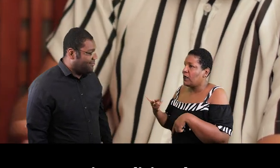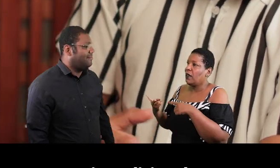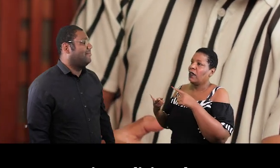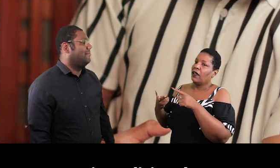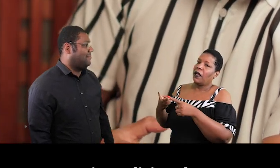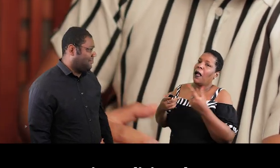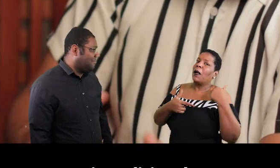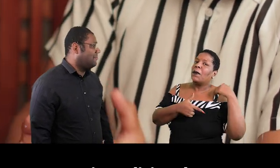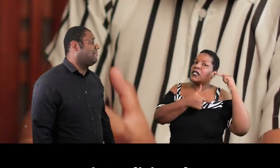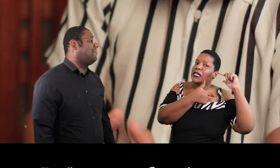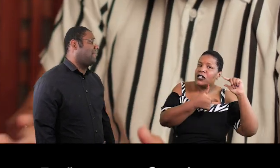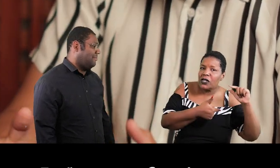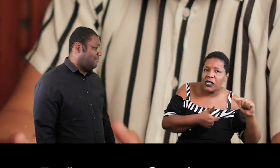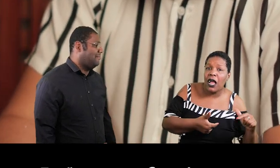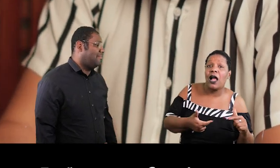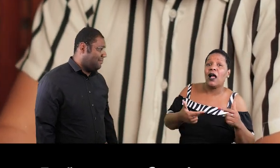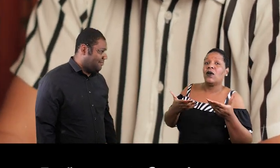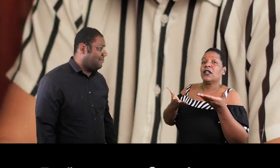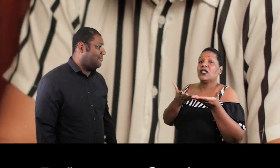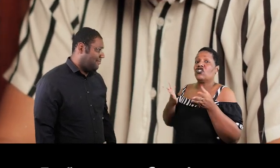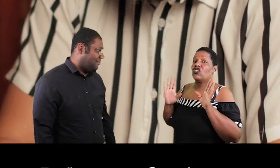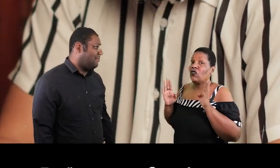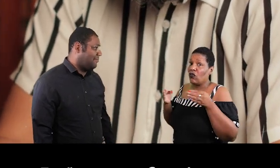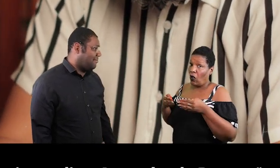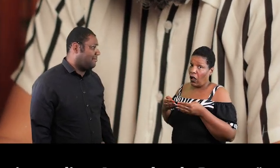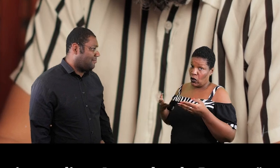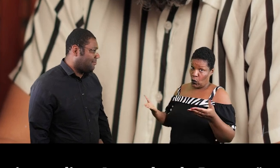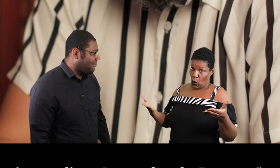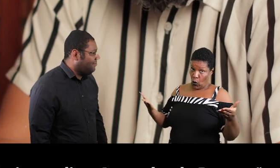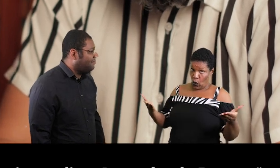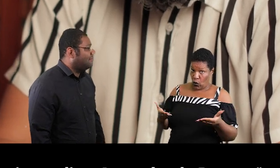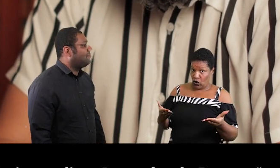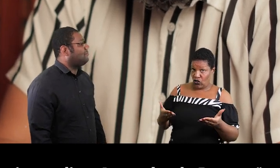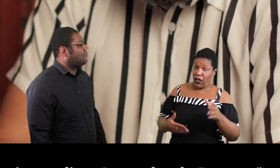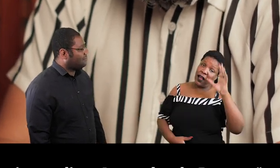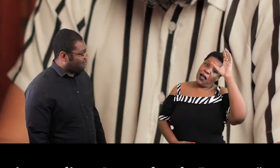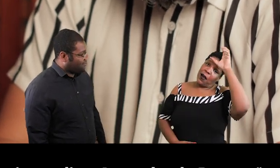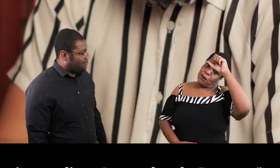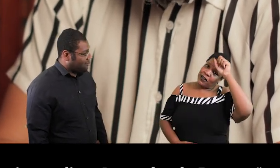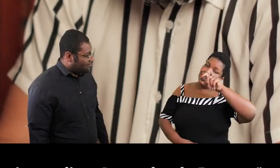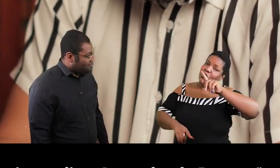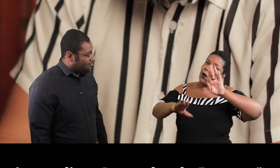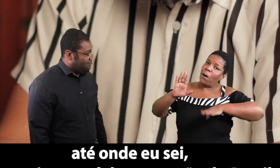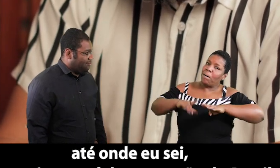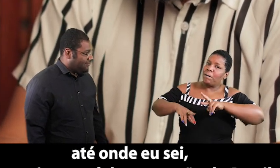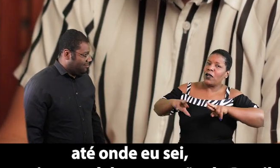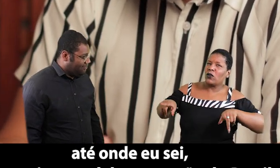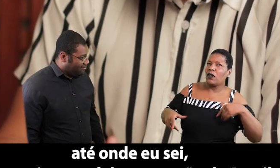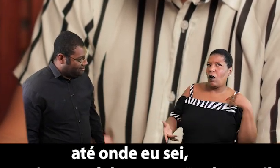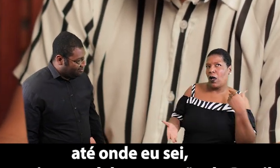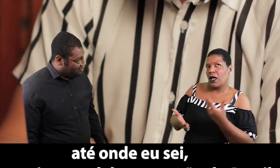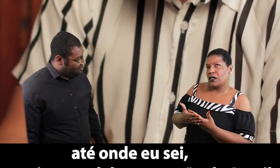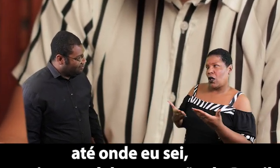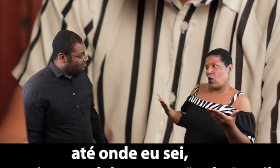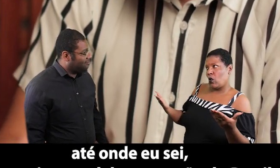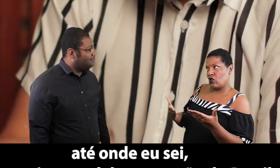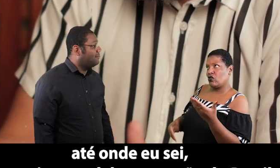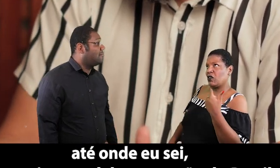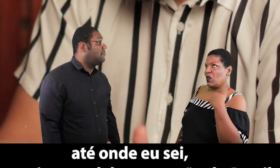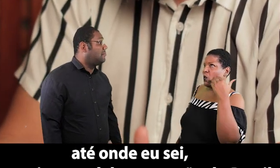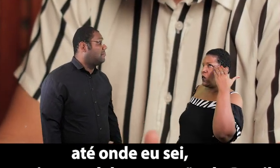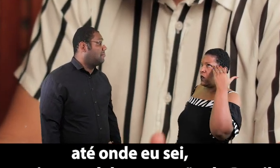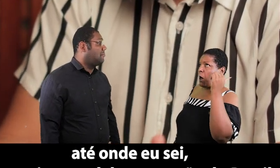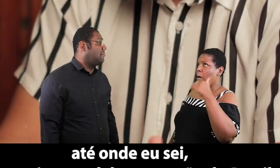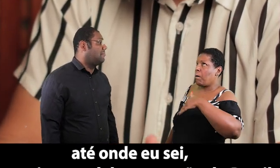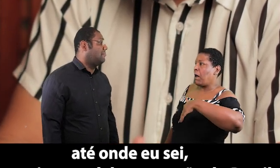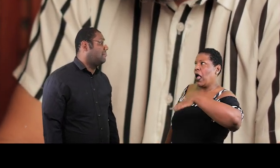mais tradicional. Então a gente fica nisso. E hoje em dia o Aprendendo Percussão, até onde eu sei, é o maior canal de